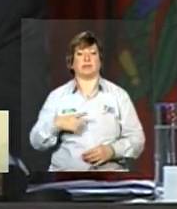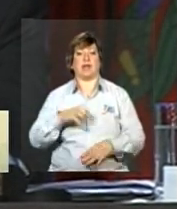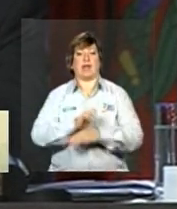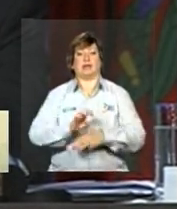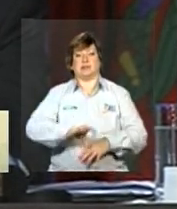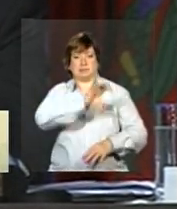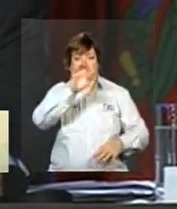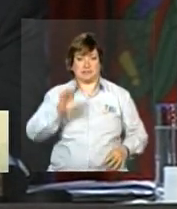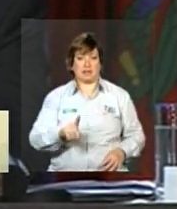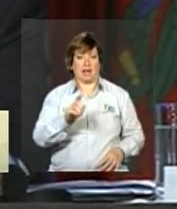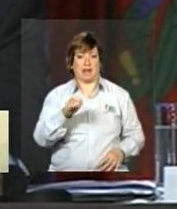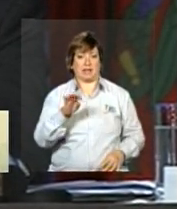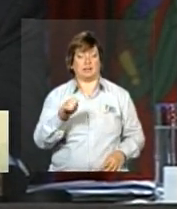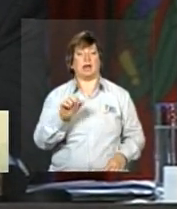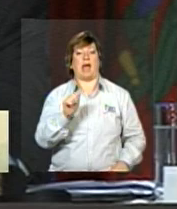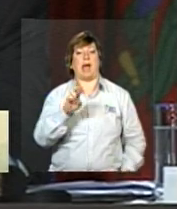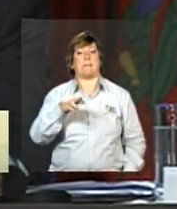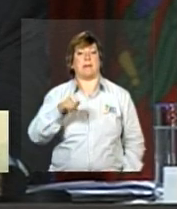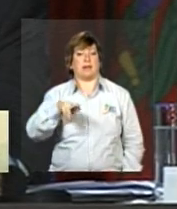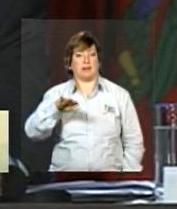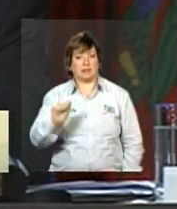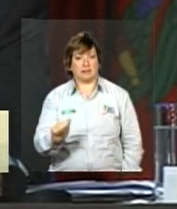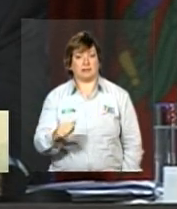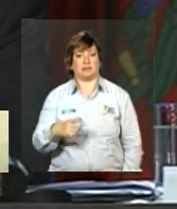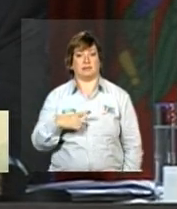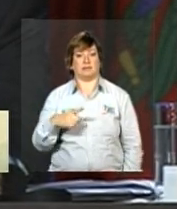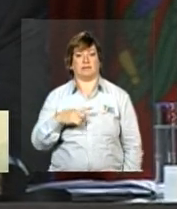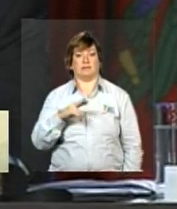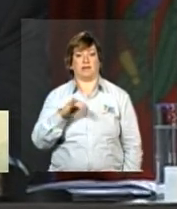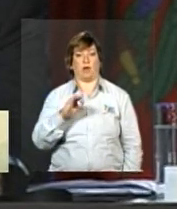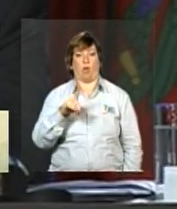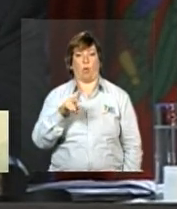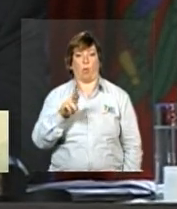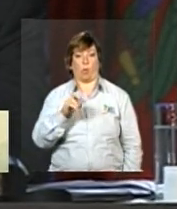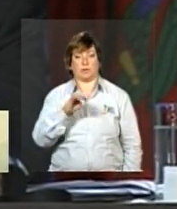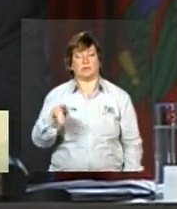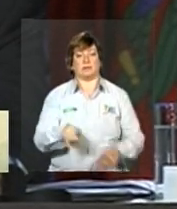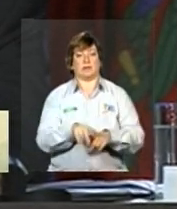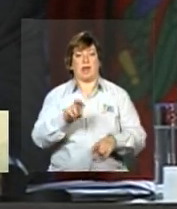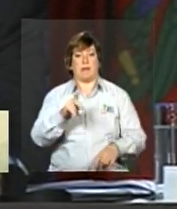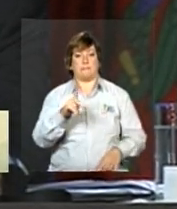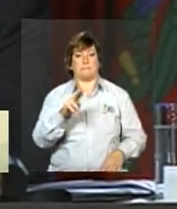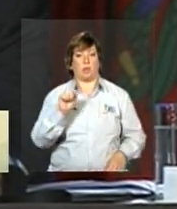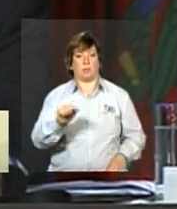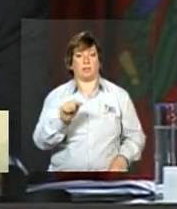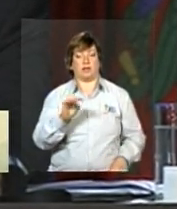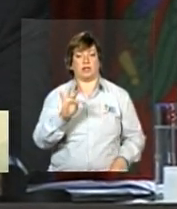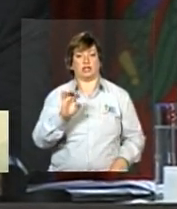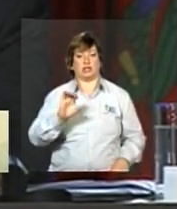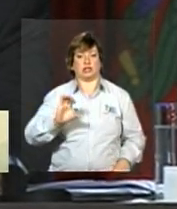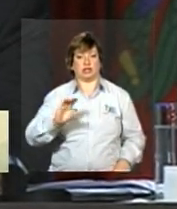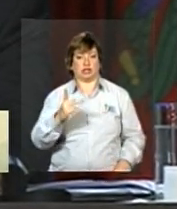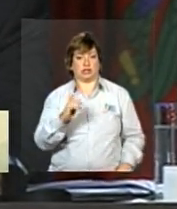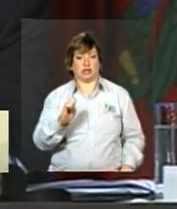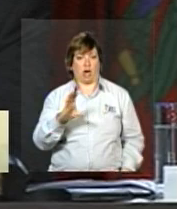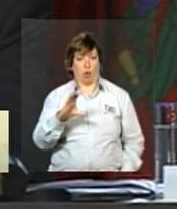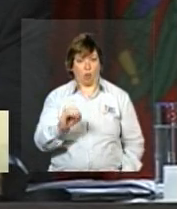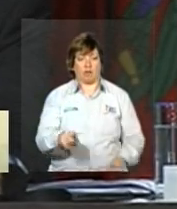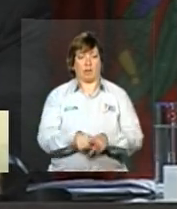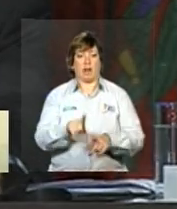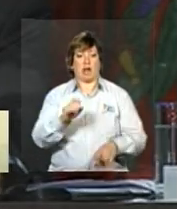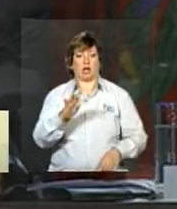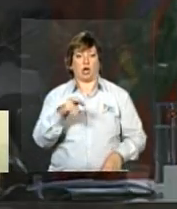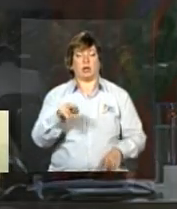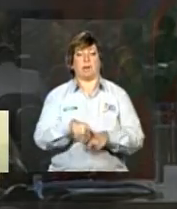estados do leste europeu, Armênia, Bielorrússia, a República Tchecoslováquia, Letônia